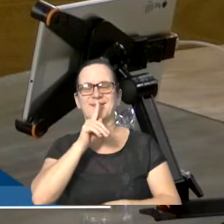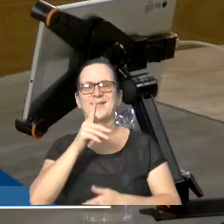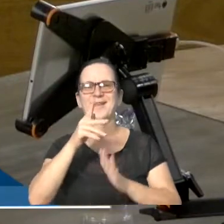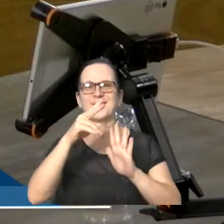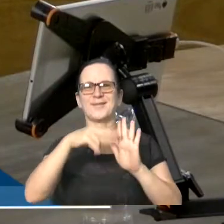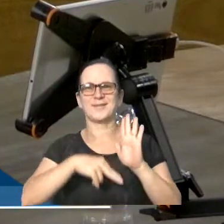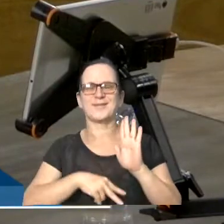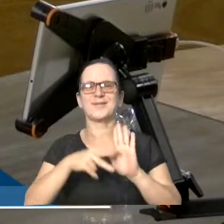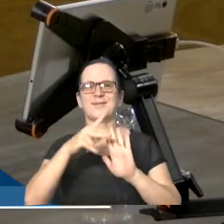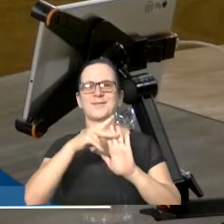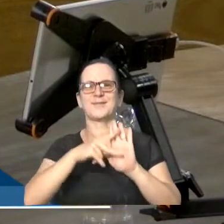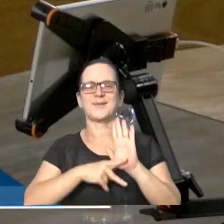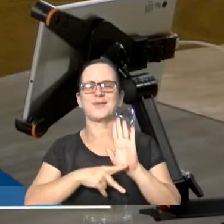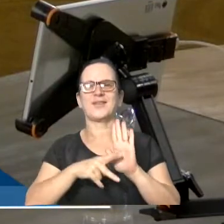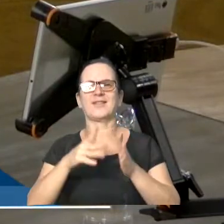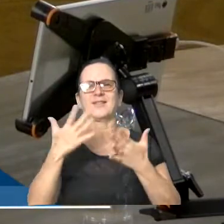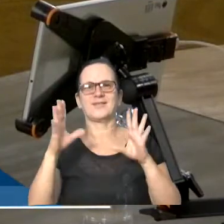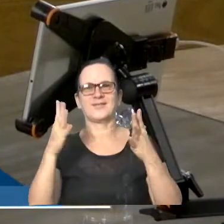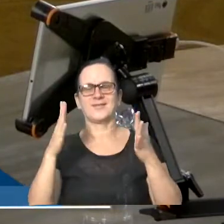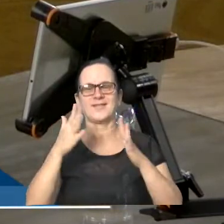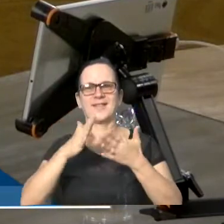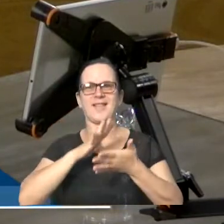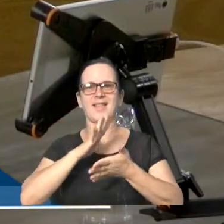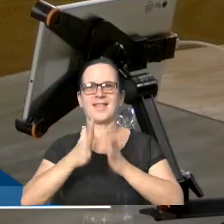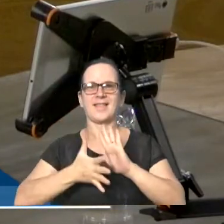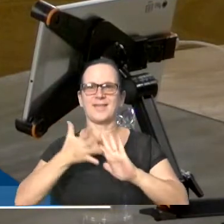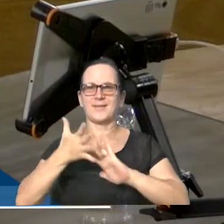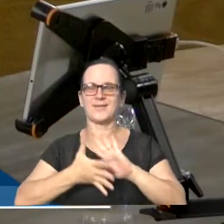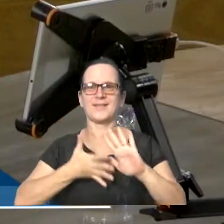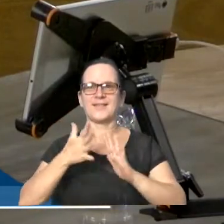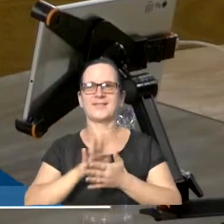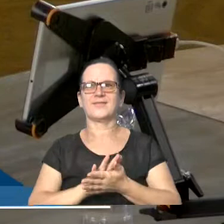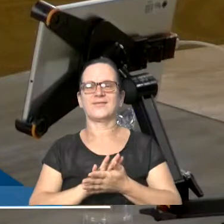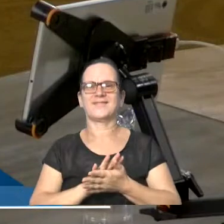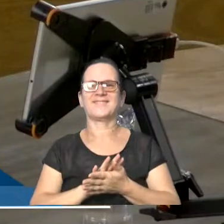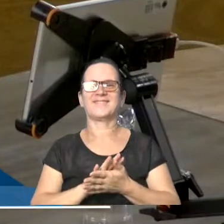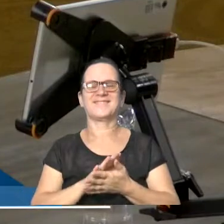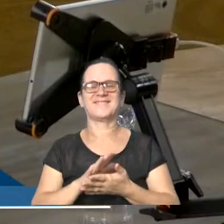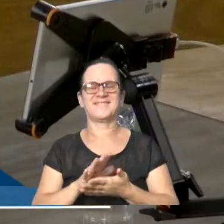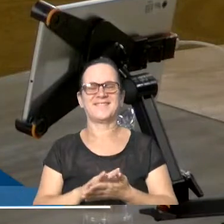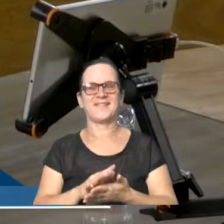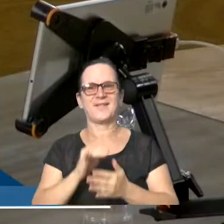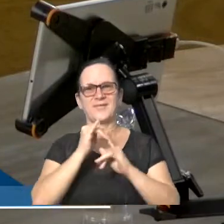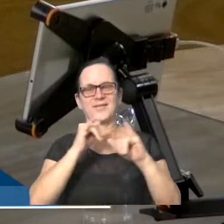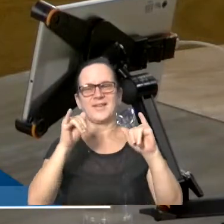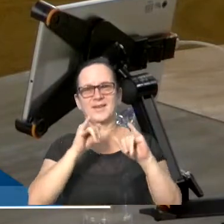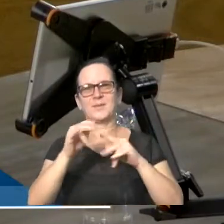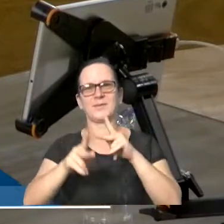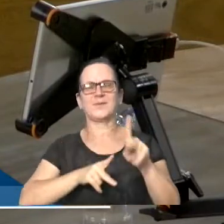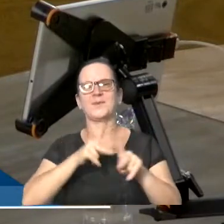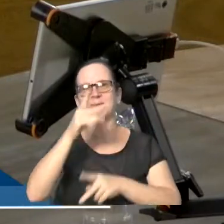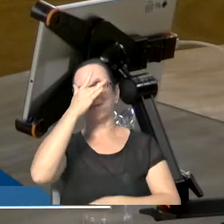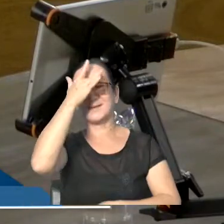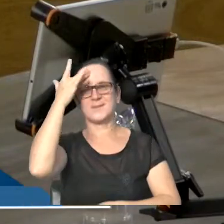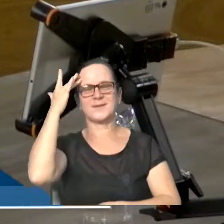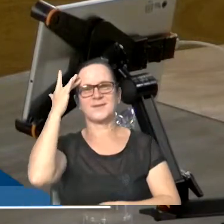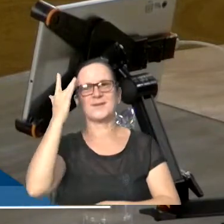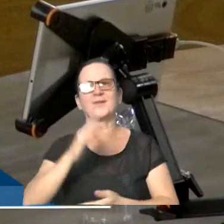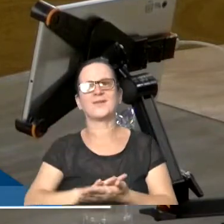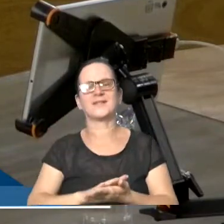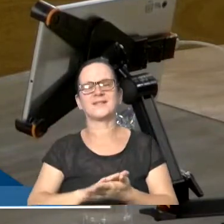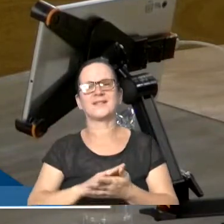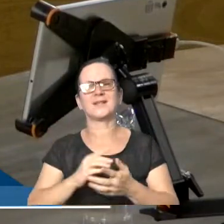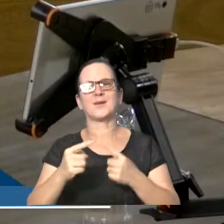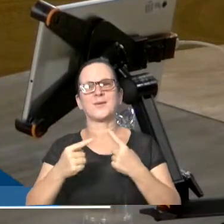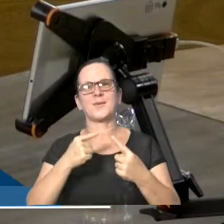projetos, e elas ficam ali, ó, naquele cantinho ali, em Libras, mandando todo o recado para a população, para aquelas pessoas que, né, se